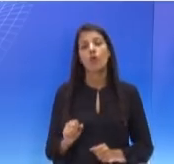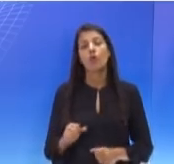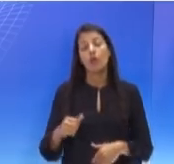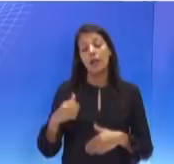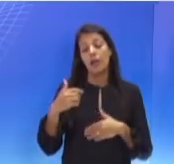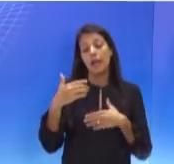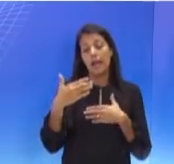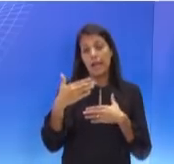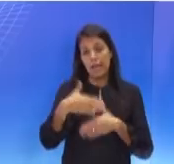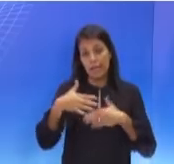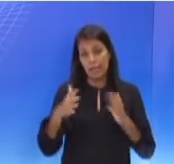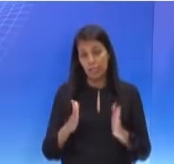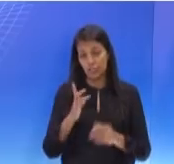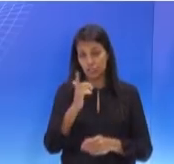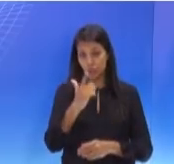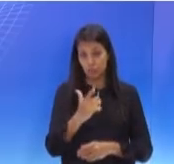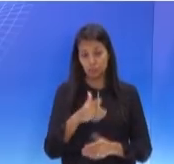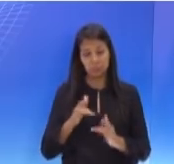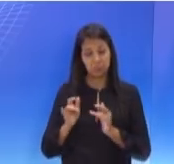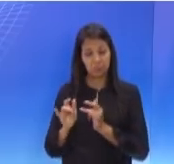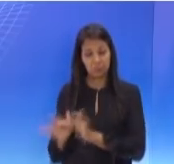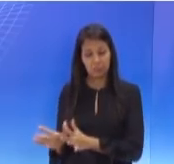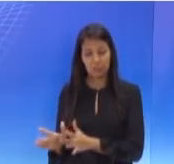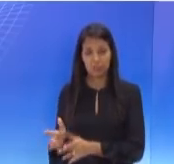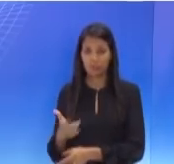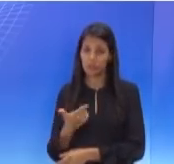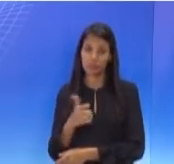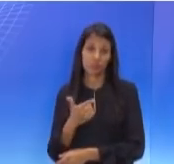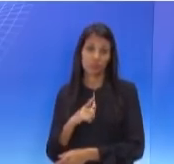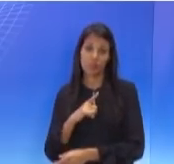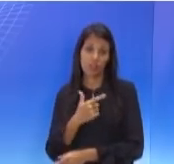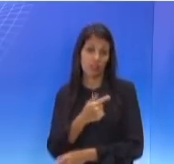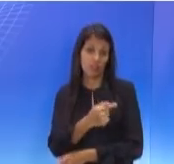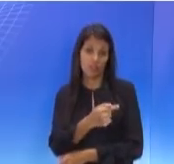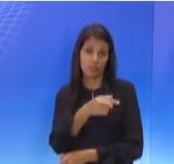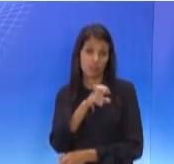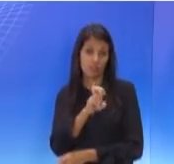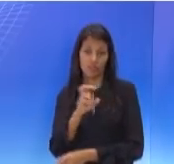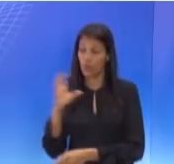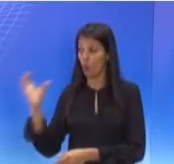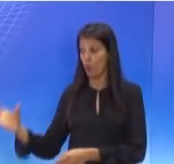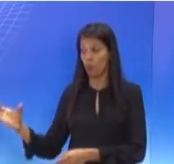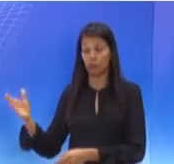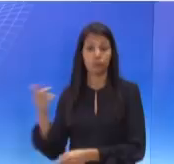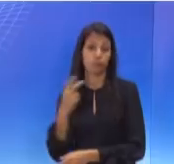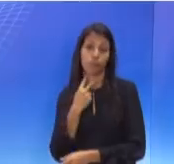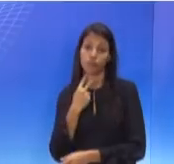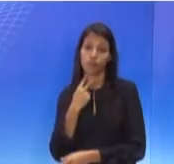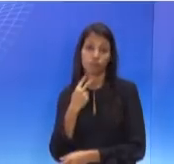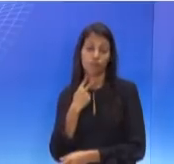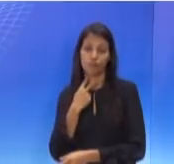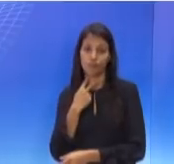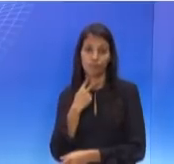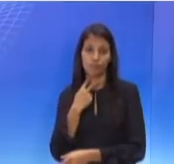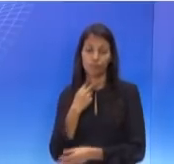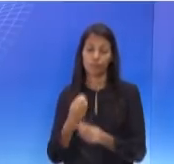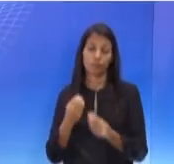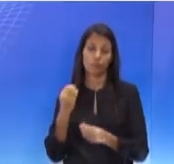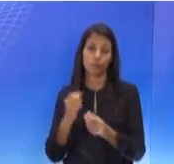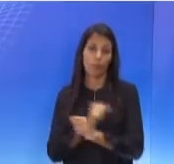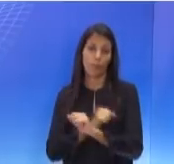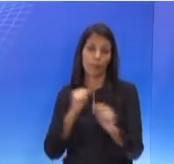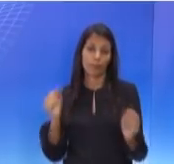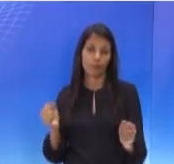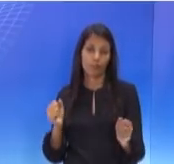2 ela já tem uma aresta lá de 75 centímetros. Então, essa daí já está descartada. Então, ficou o quê? A1,